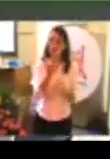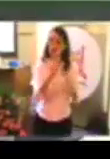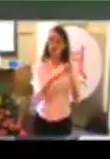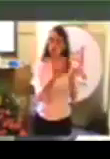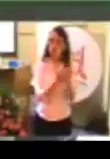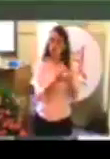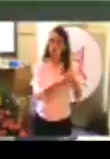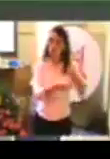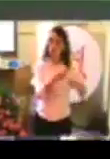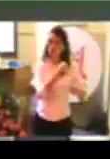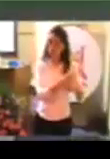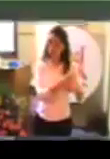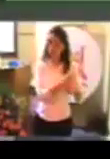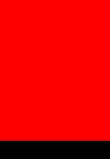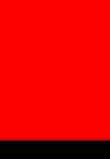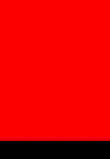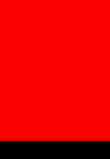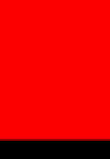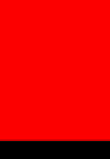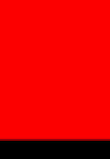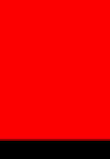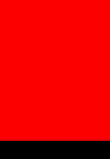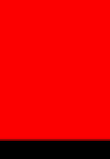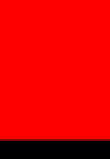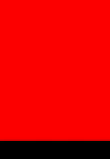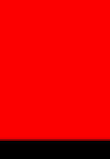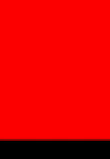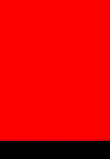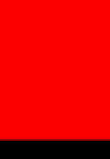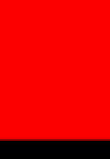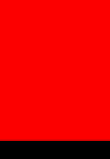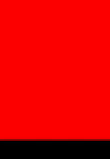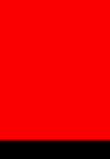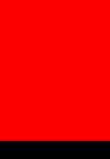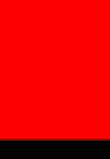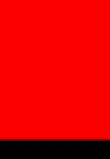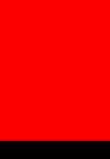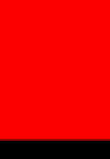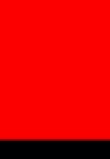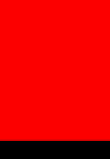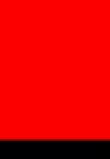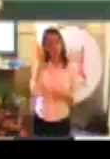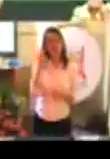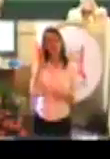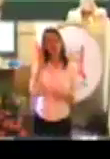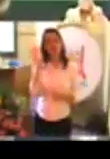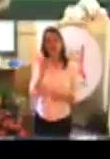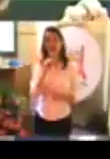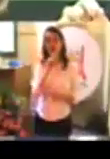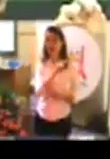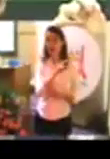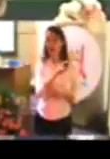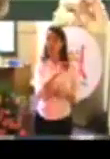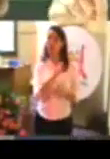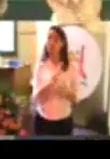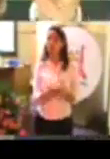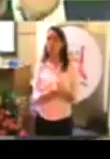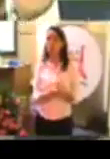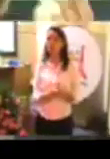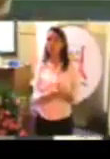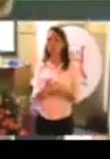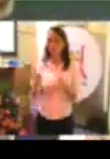ano passado. Fez um ano a escola agora. Eu não sei se acontece aqui, mas lá,